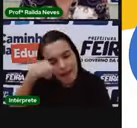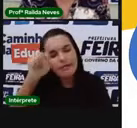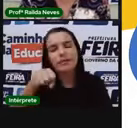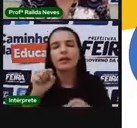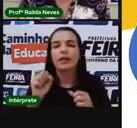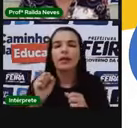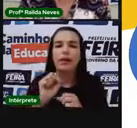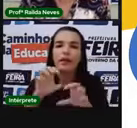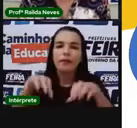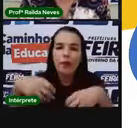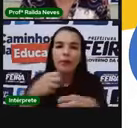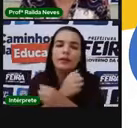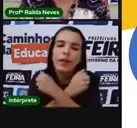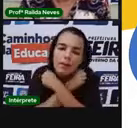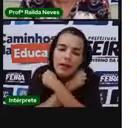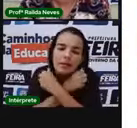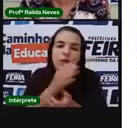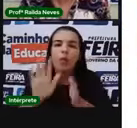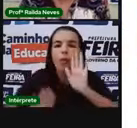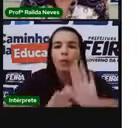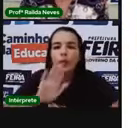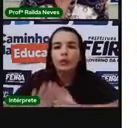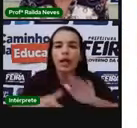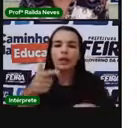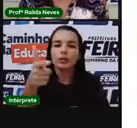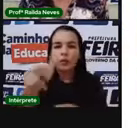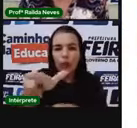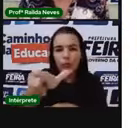outro, ok? Pode passar, João.